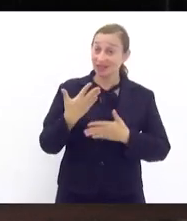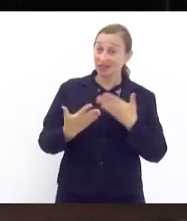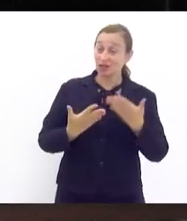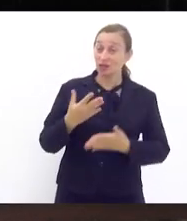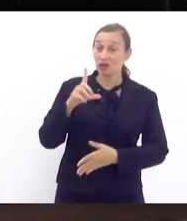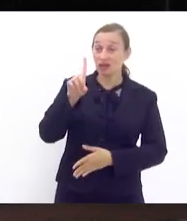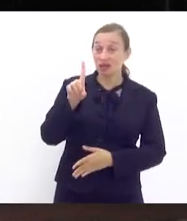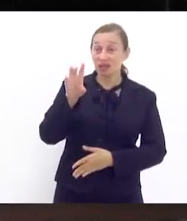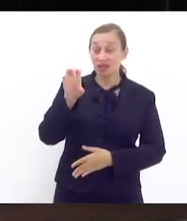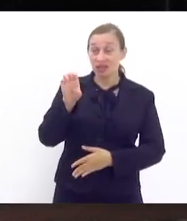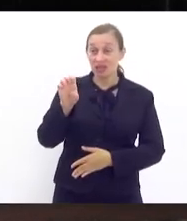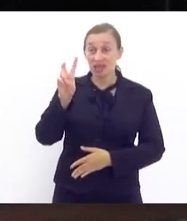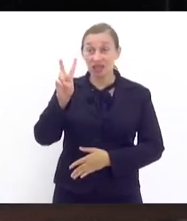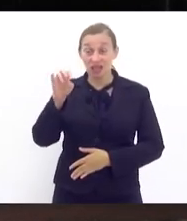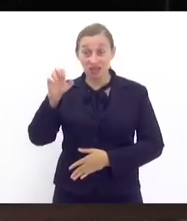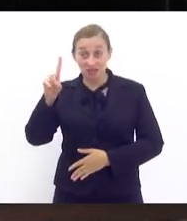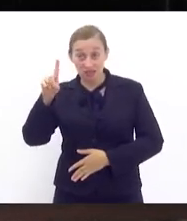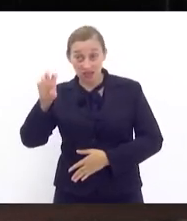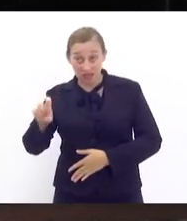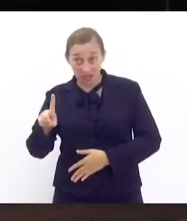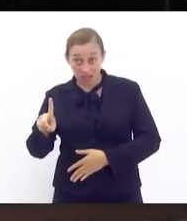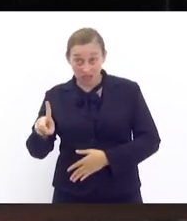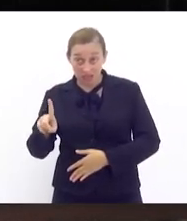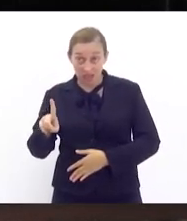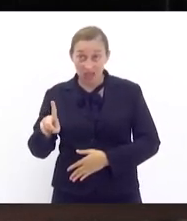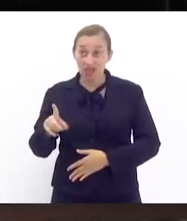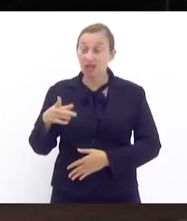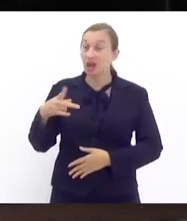Dave conduzia não só a política, mas a sua vida